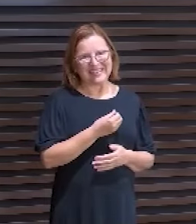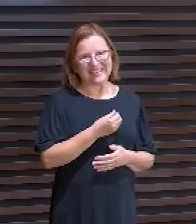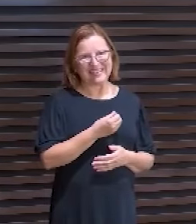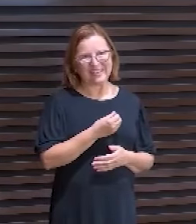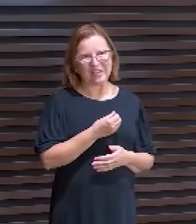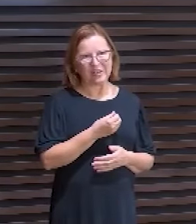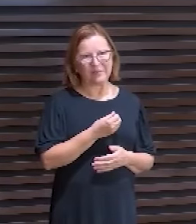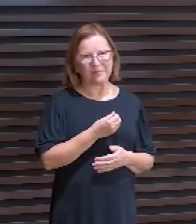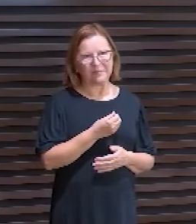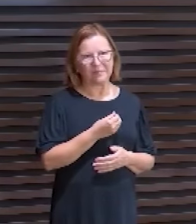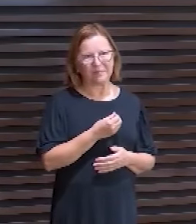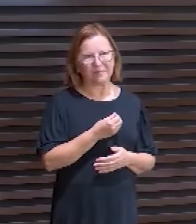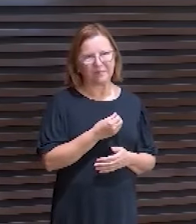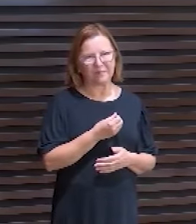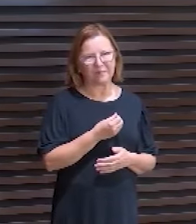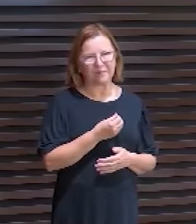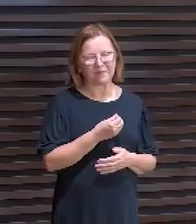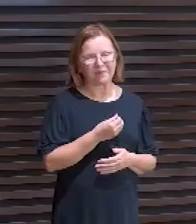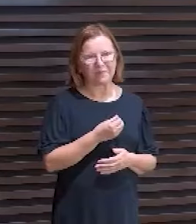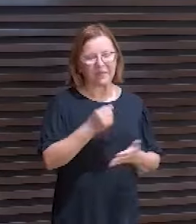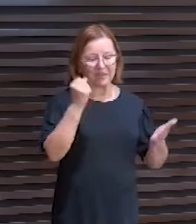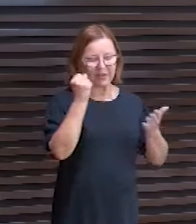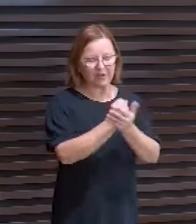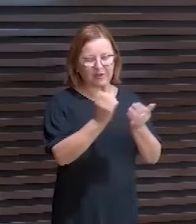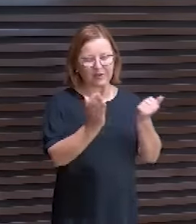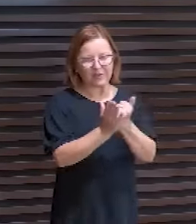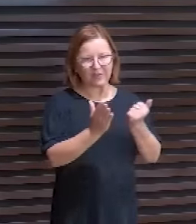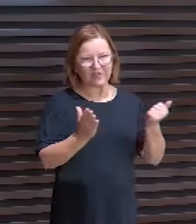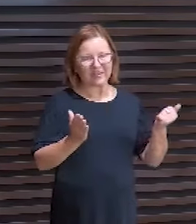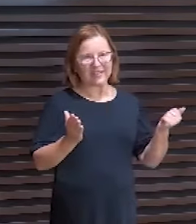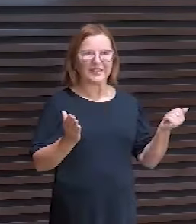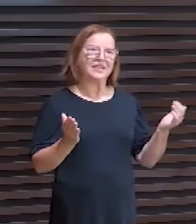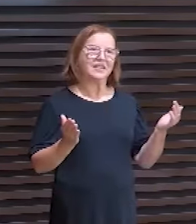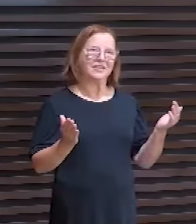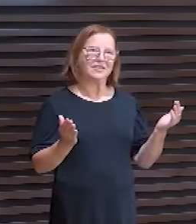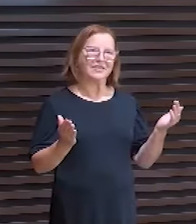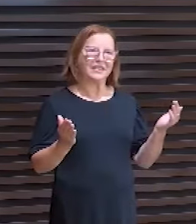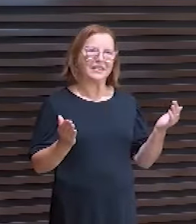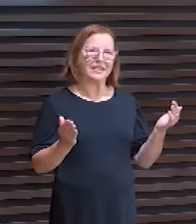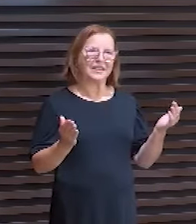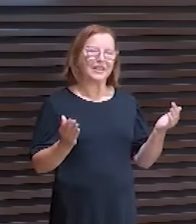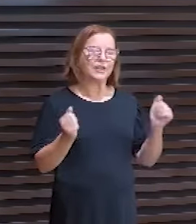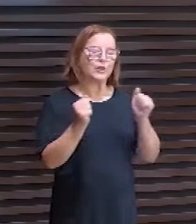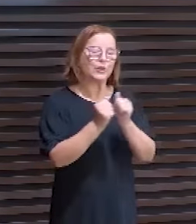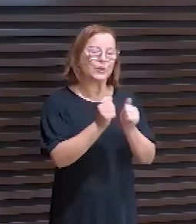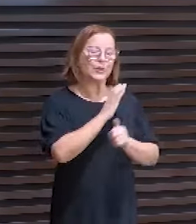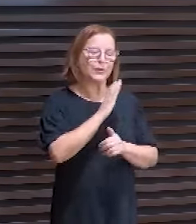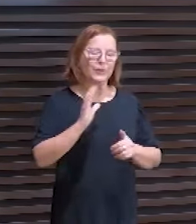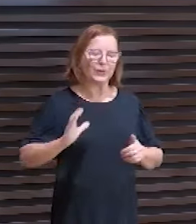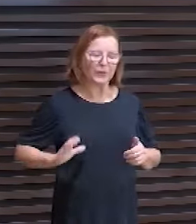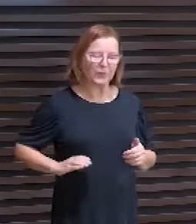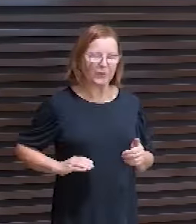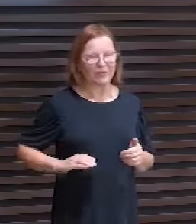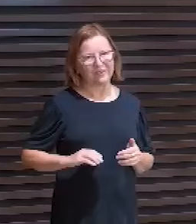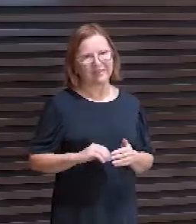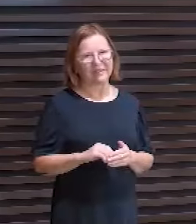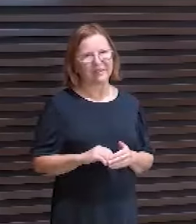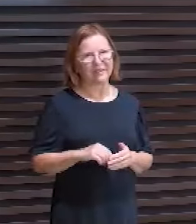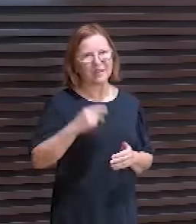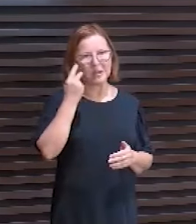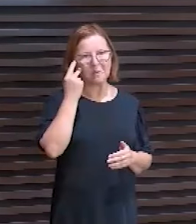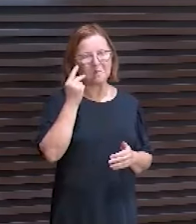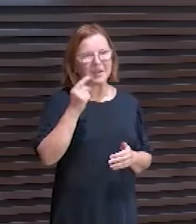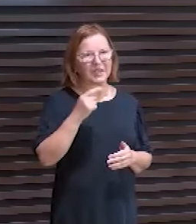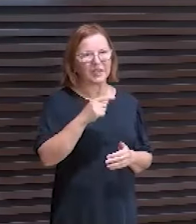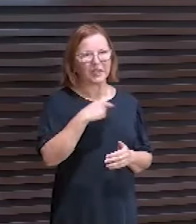nosso egoísmo crucificado na cruz juntamente com Cristo para que não haja manifestação desse egoísmo